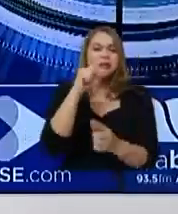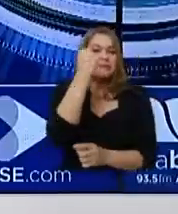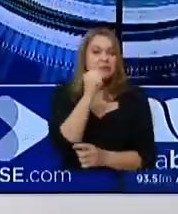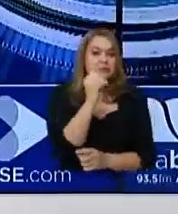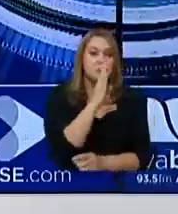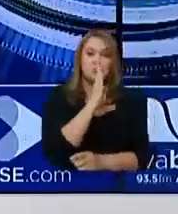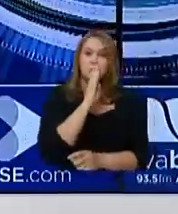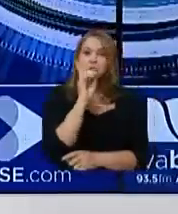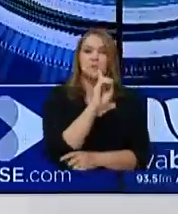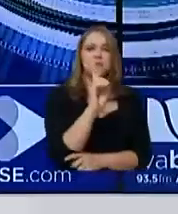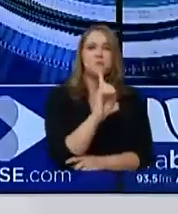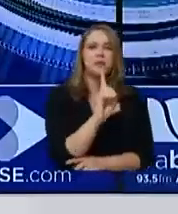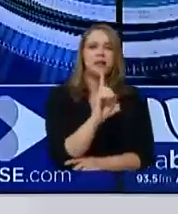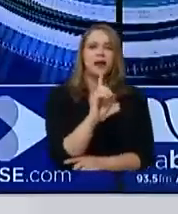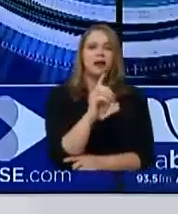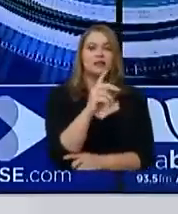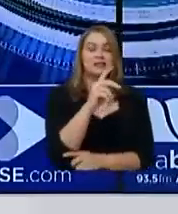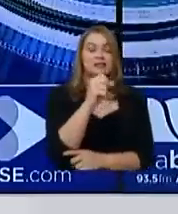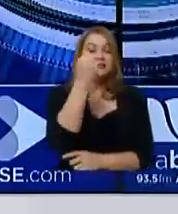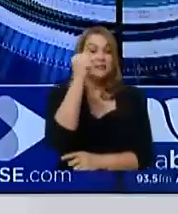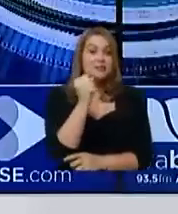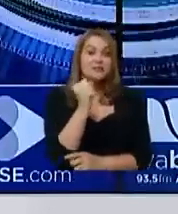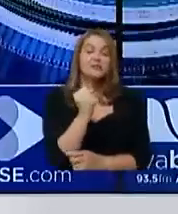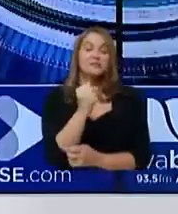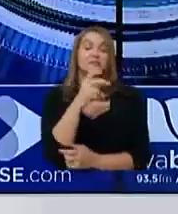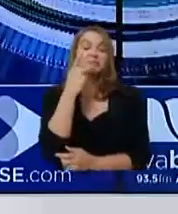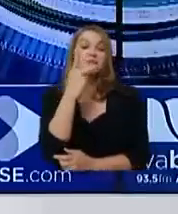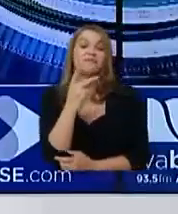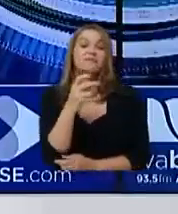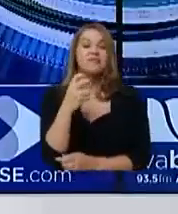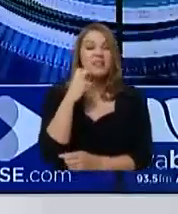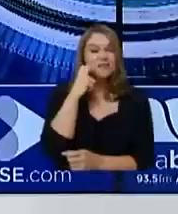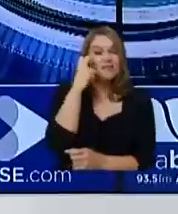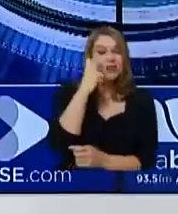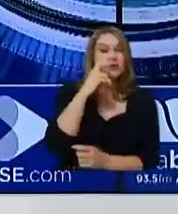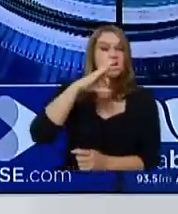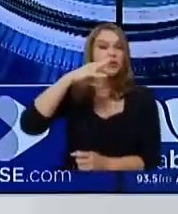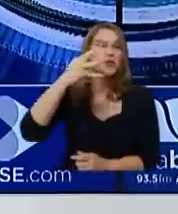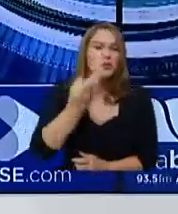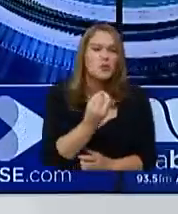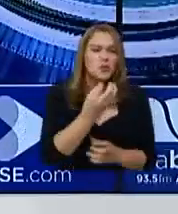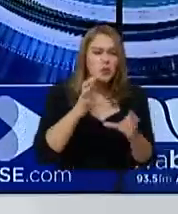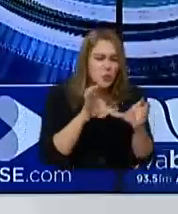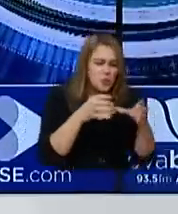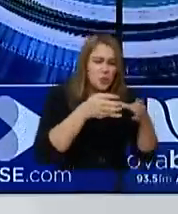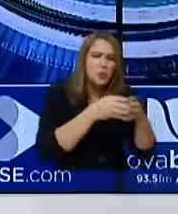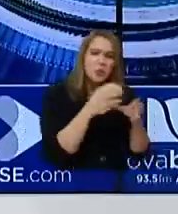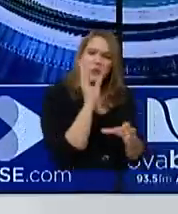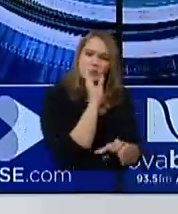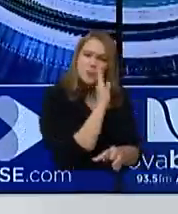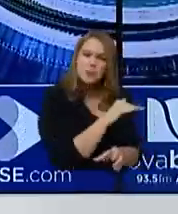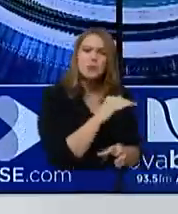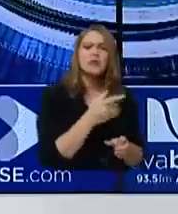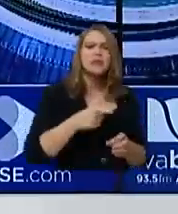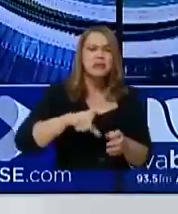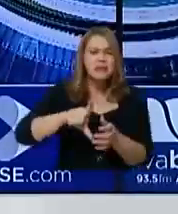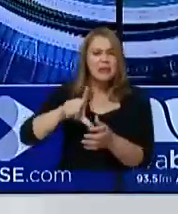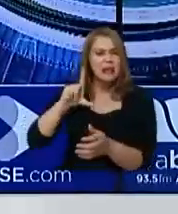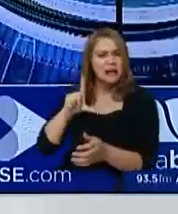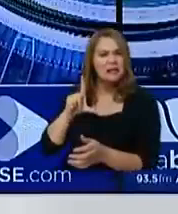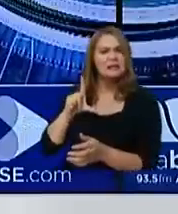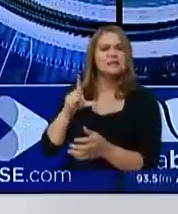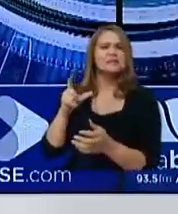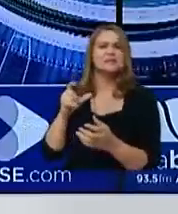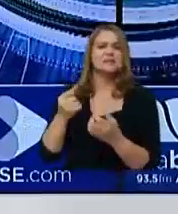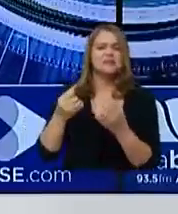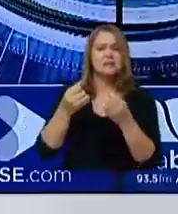tá dizendo nas ruas Olha que vergonha se uniu toda panelinha do Mal toda aquelas pessoas que destruíram Sergipe no passado tão lidas de novo